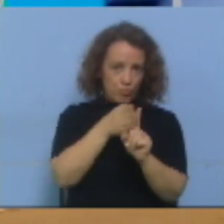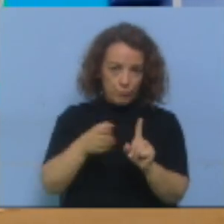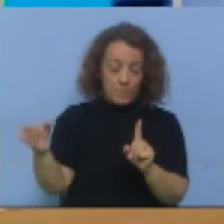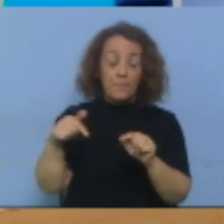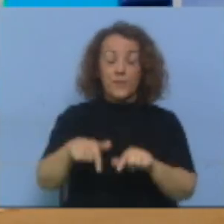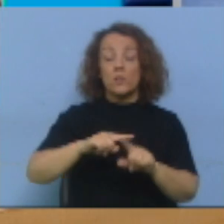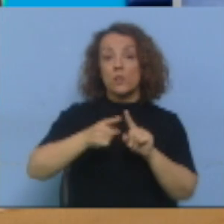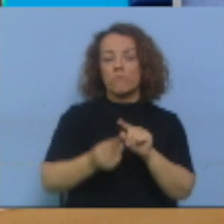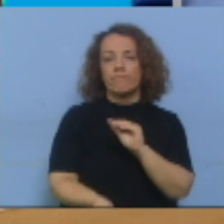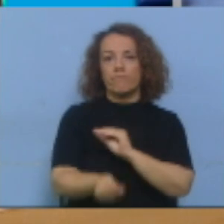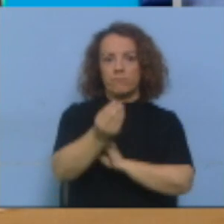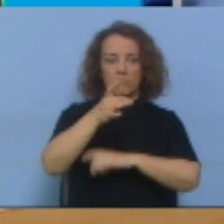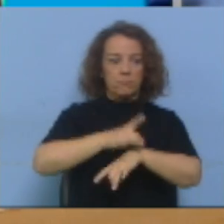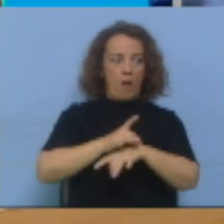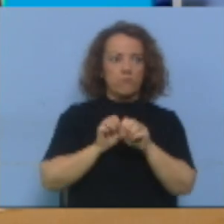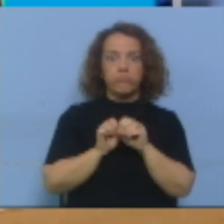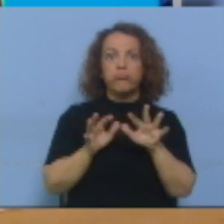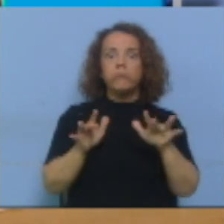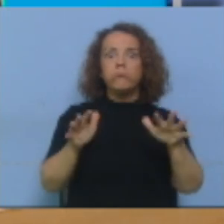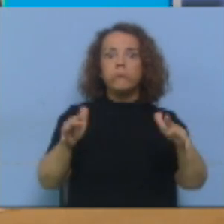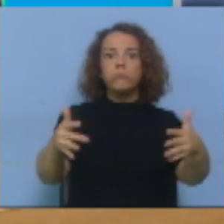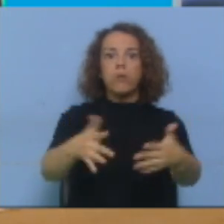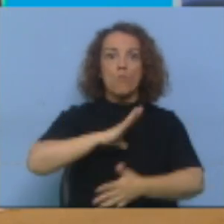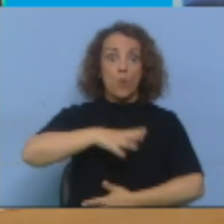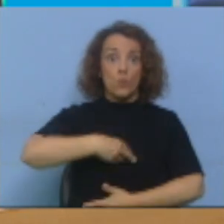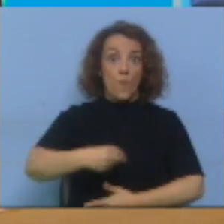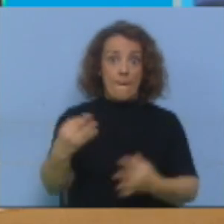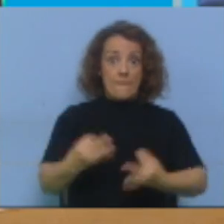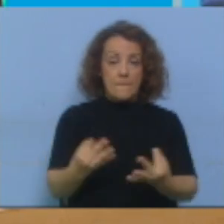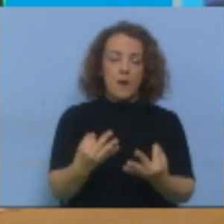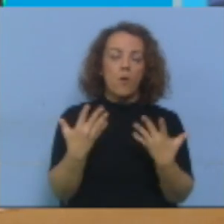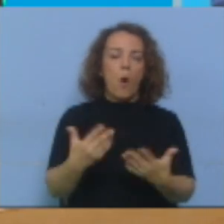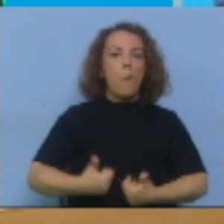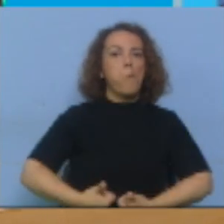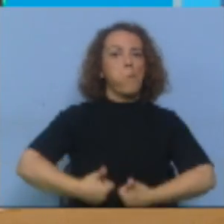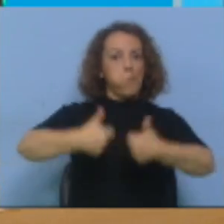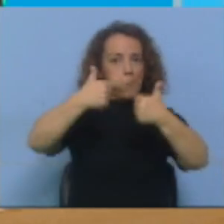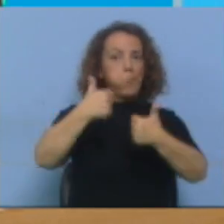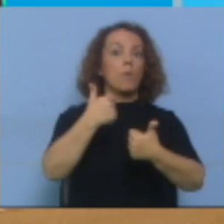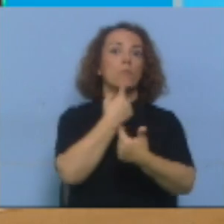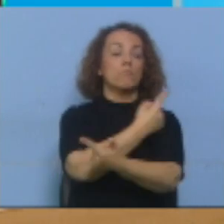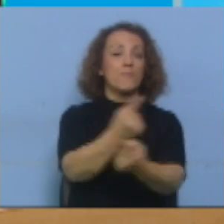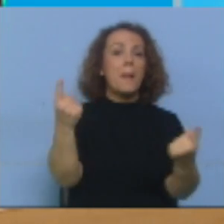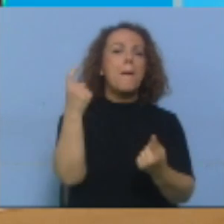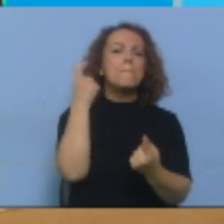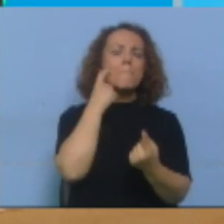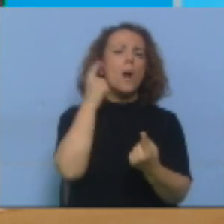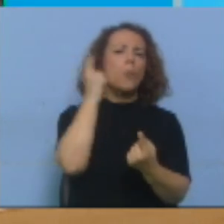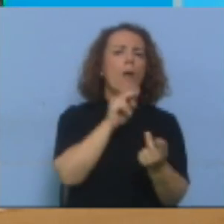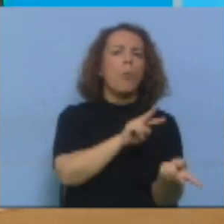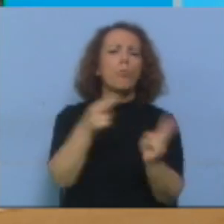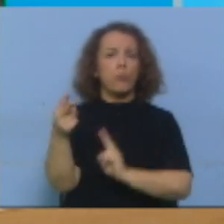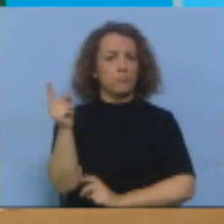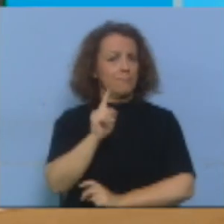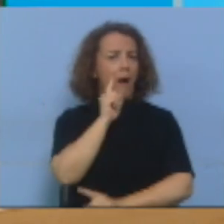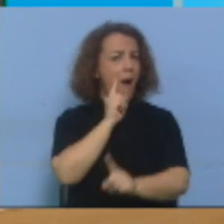pandemia, a Santa Sé fez a questão de relembrar que a data da Páscoa não pode ser alterada. É aquela